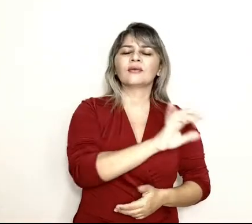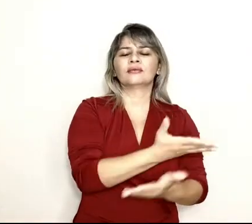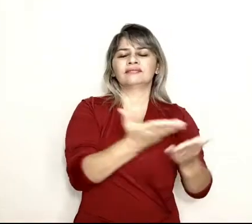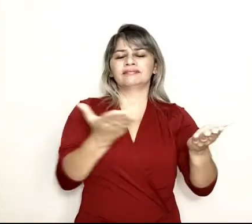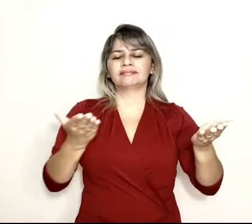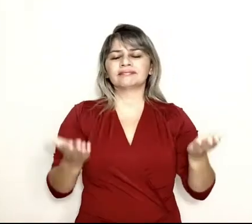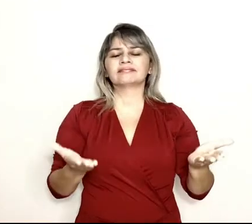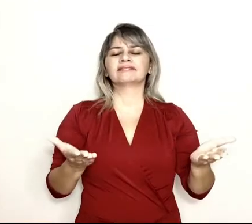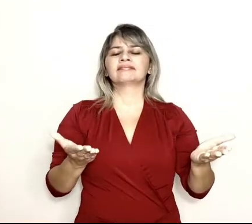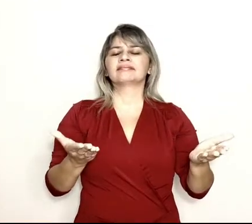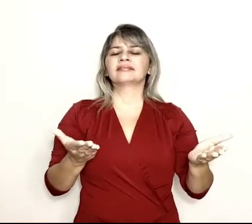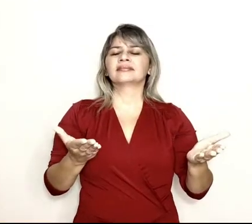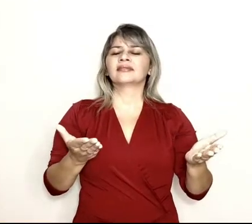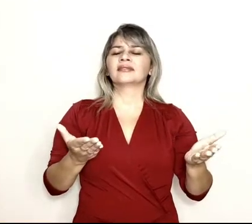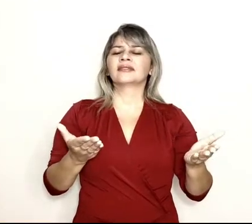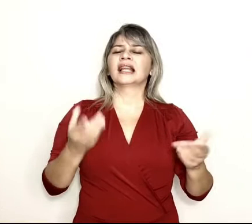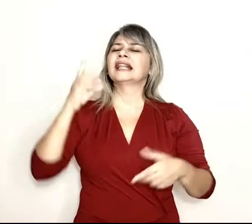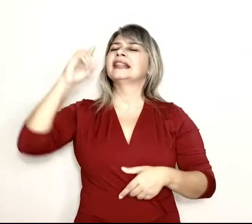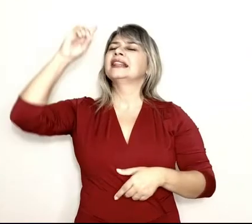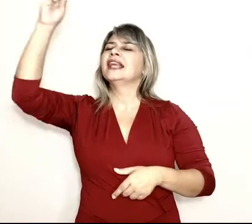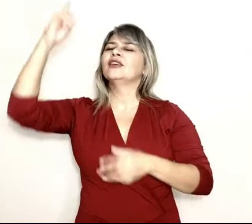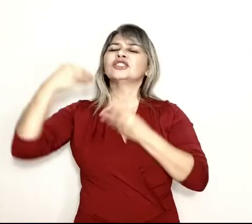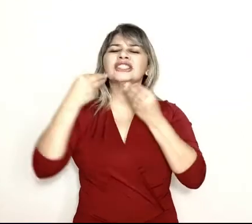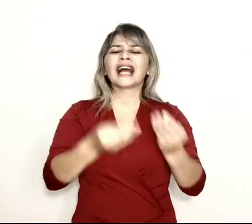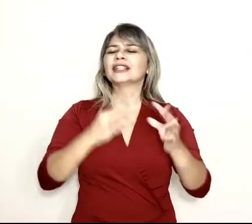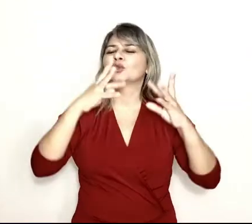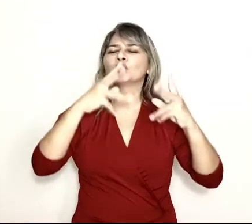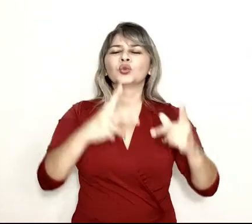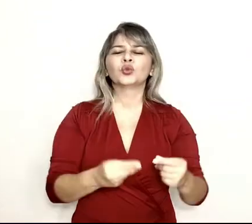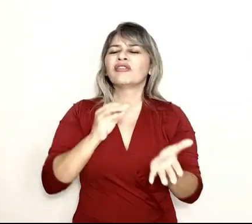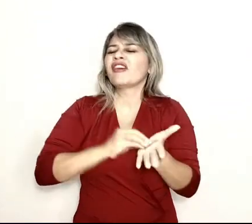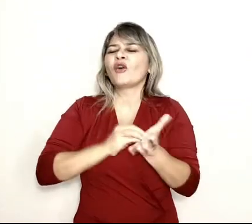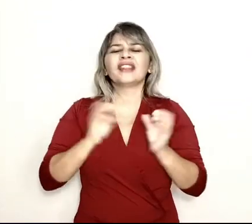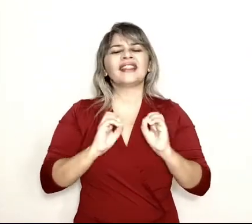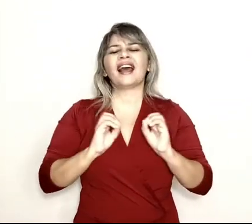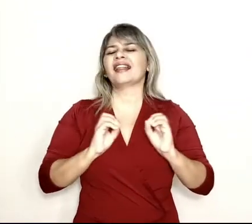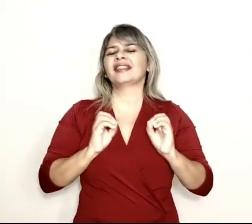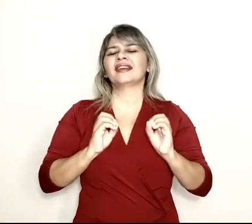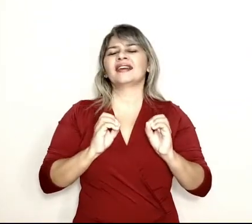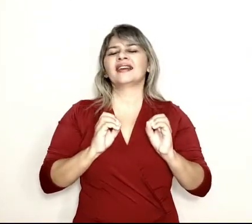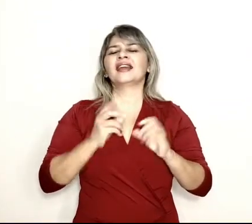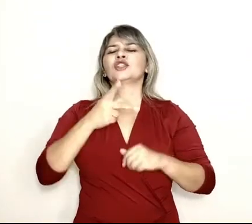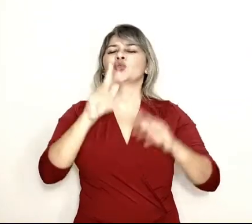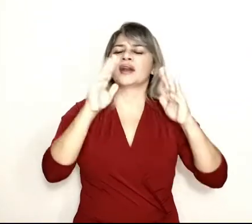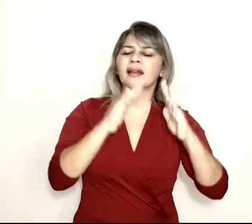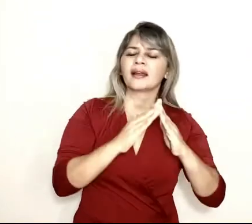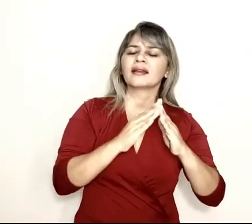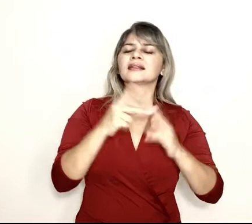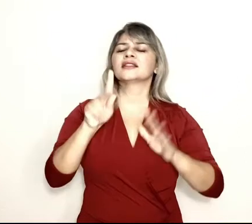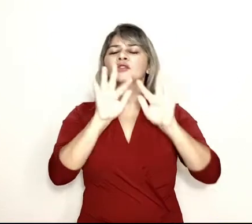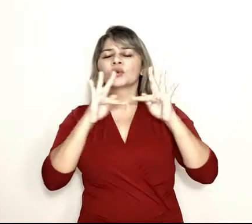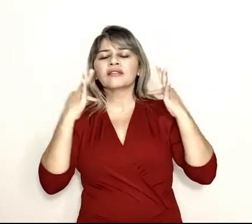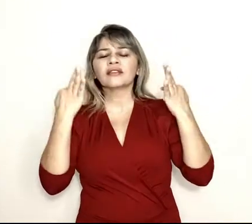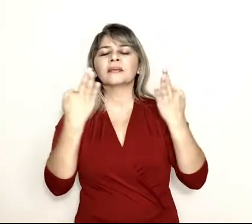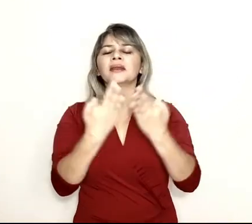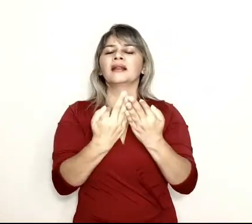Pai. Deus, que Tu possas honrá-los como eles estão Te honrando. Que Tu possas abençoar a sua vida. Que